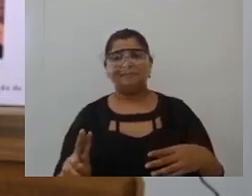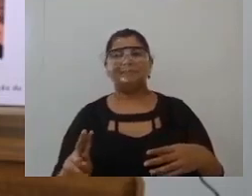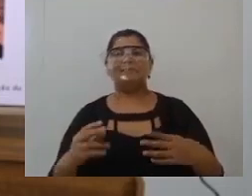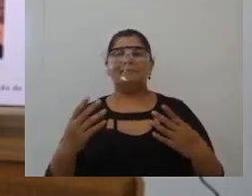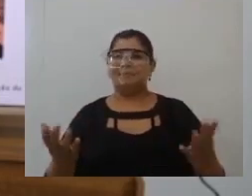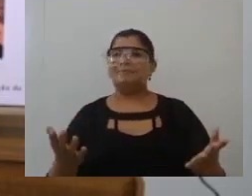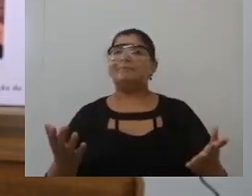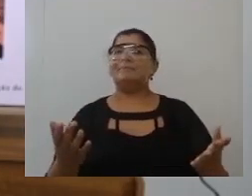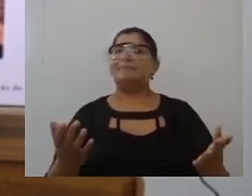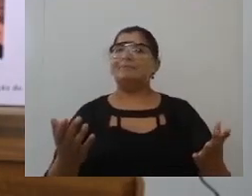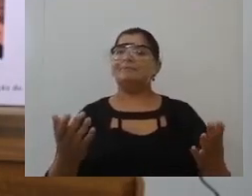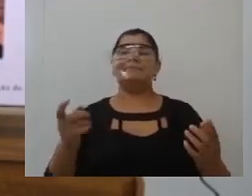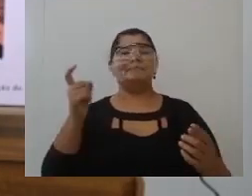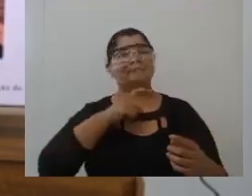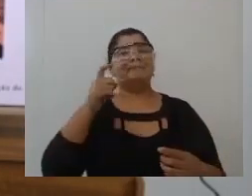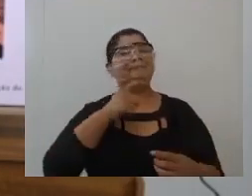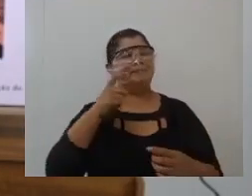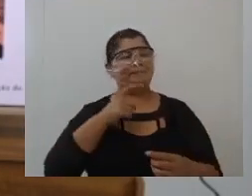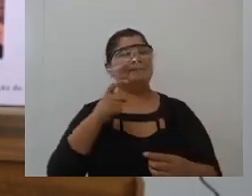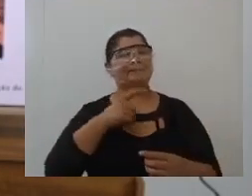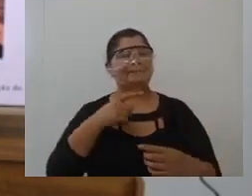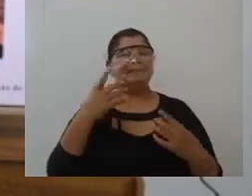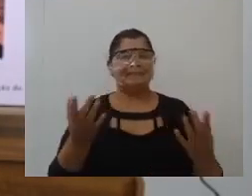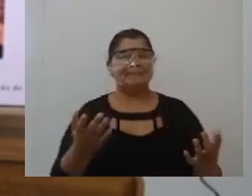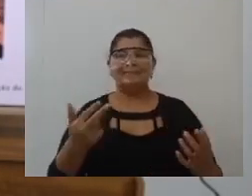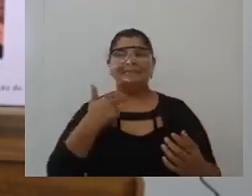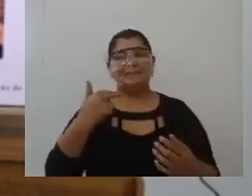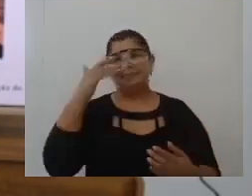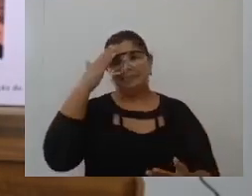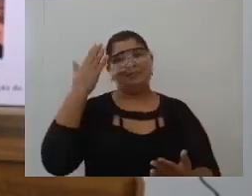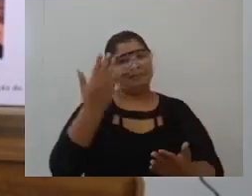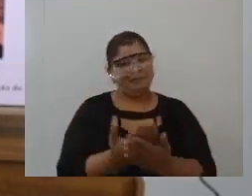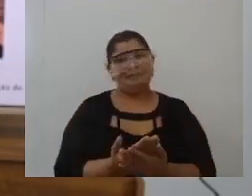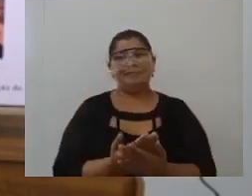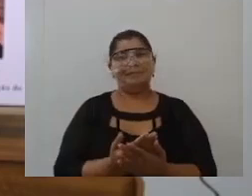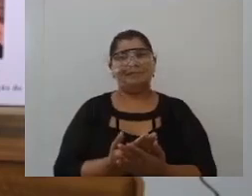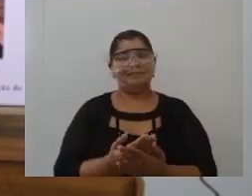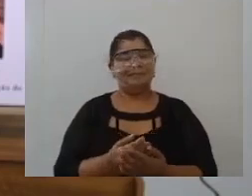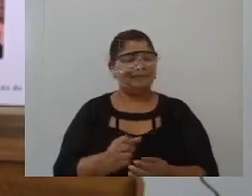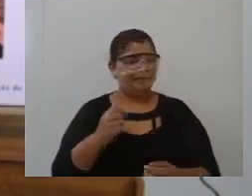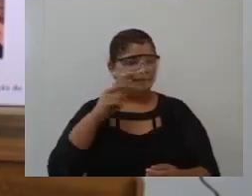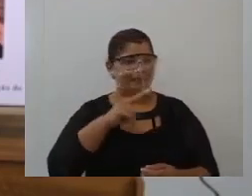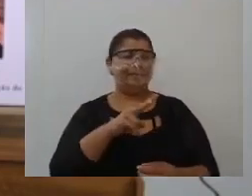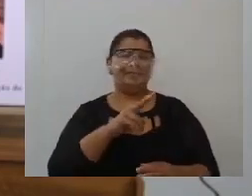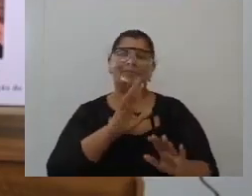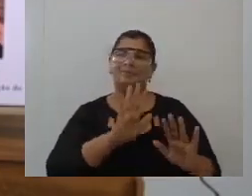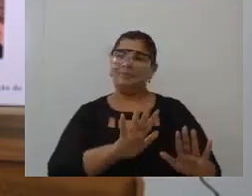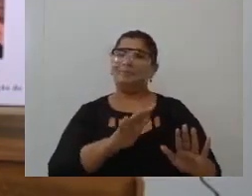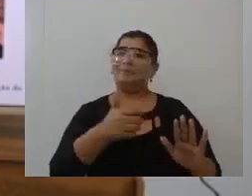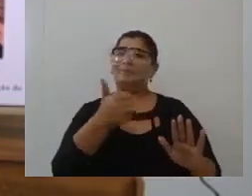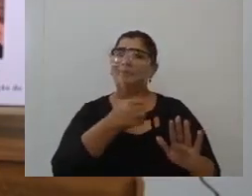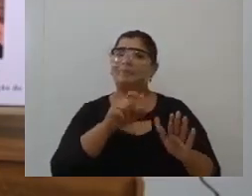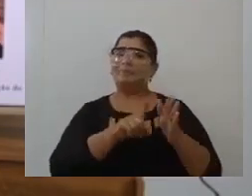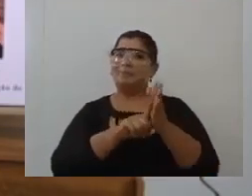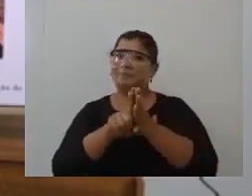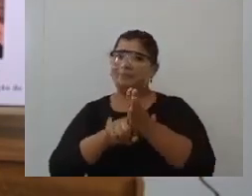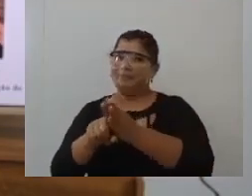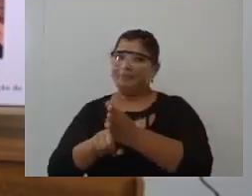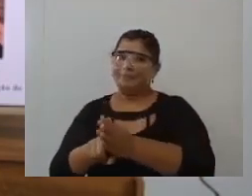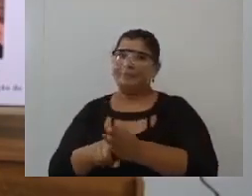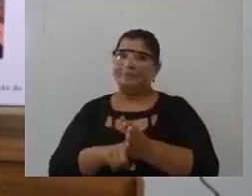Para deixar bem claro. Então a gente não pode dar aquele crédito logo de cara. A gente tem que ter cuidado. A gente tem que